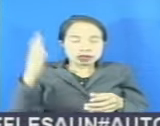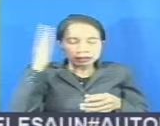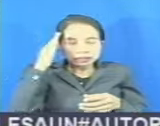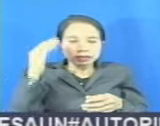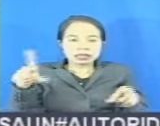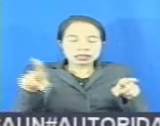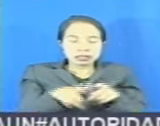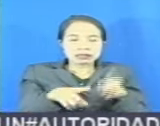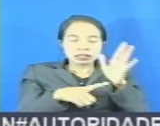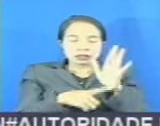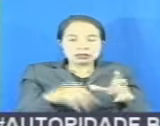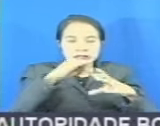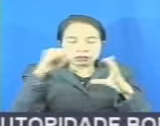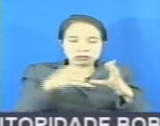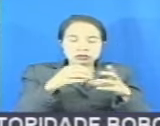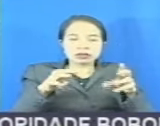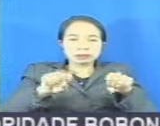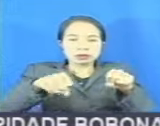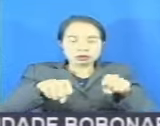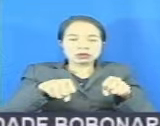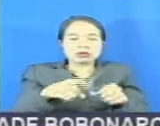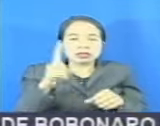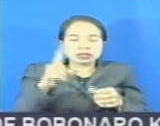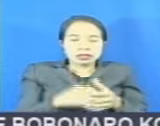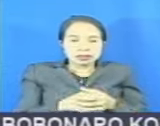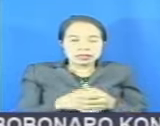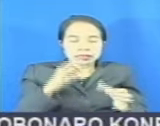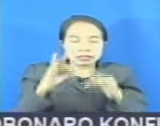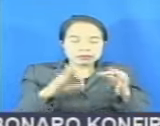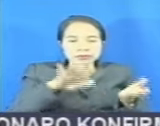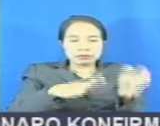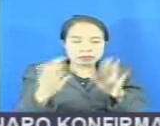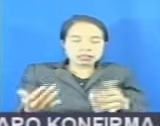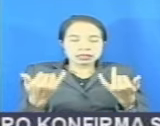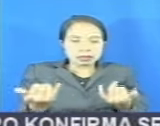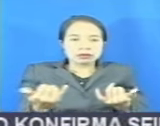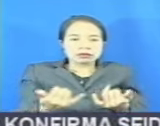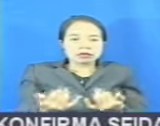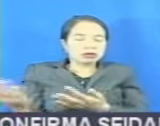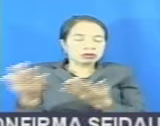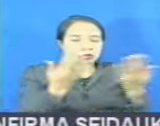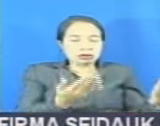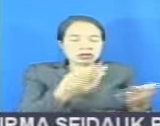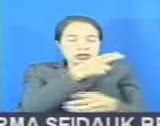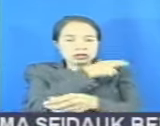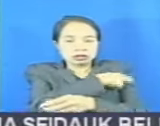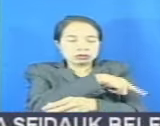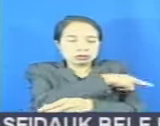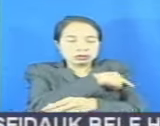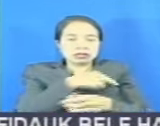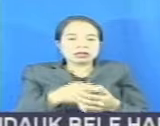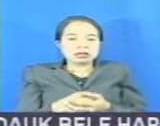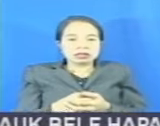nessa evidência inclui motorizada ida. Enquanto Mateisim horas nedadão, Loriona ba mortuário,